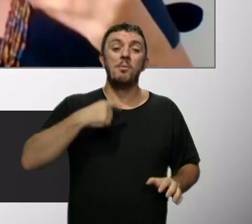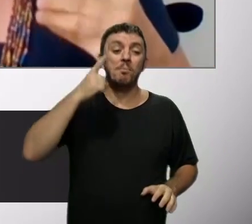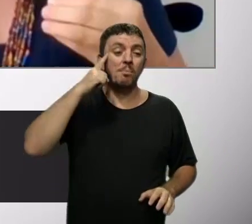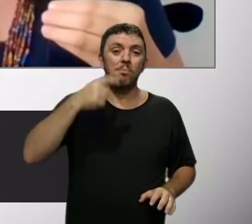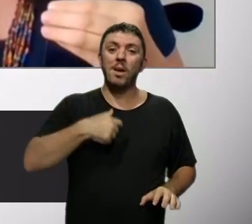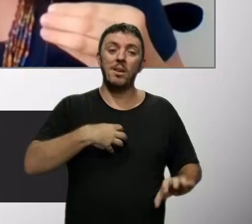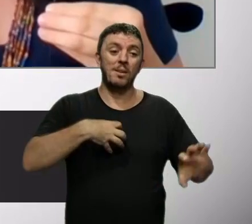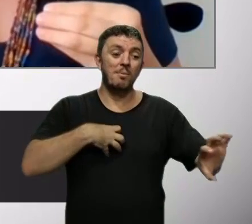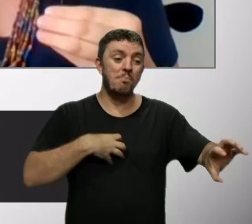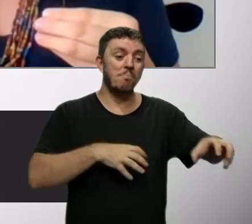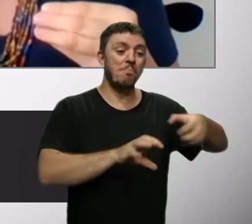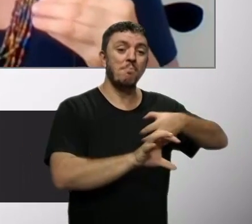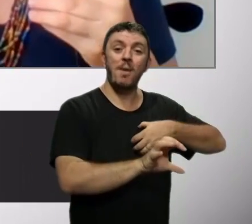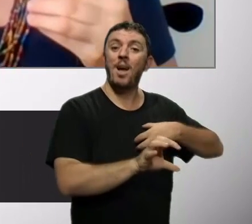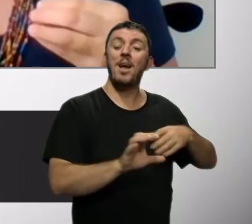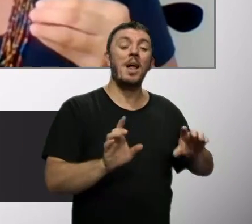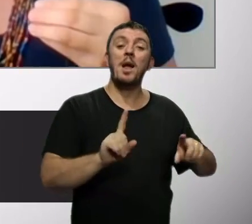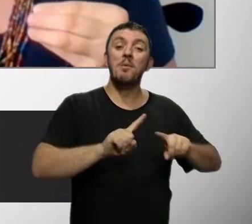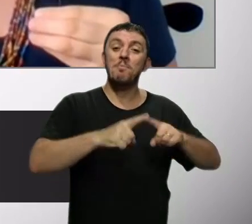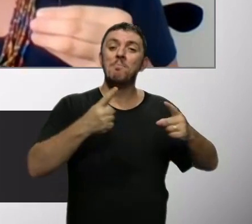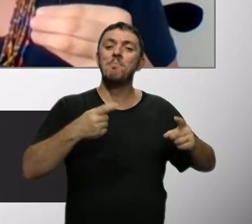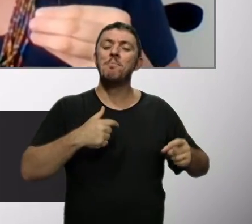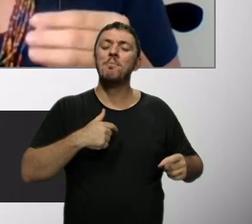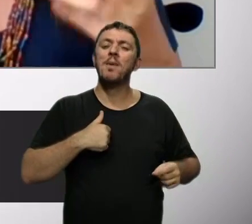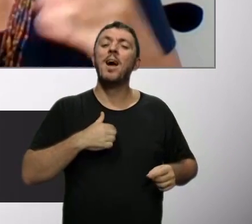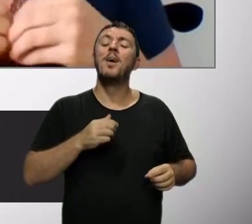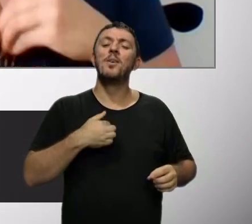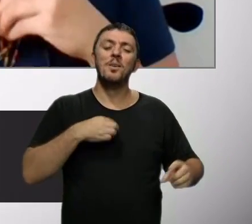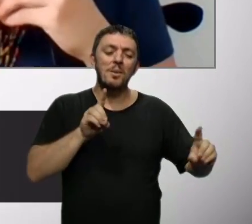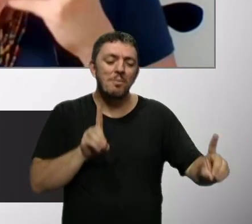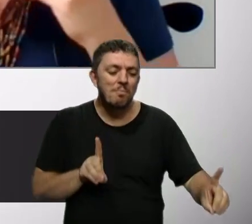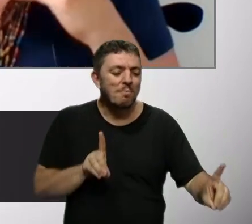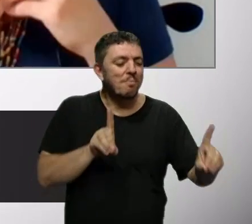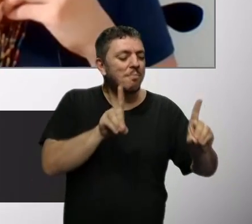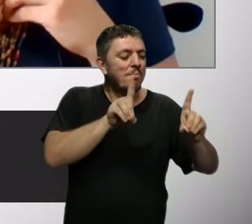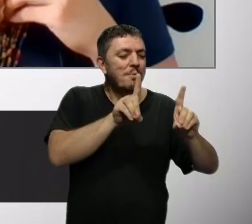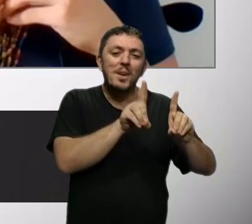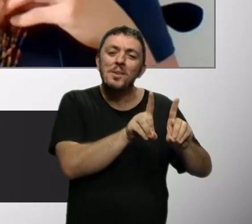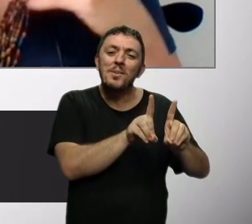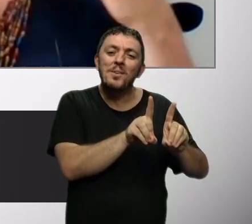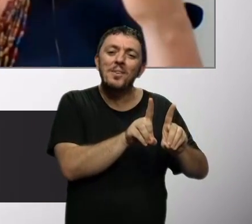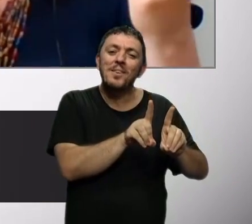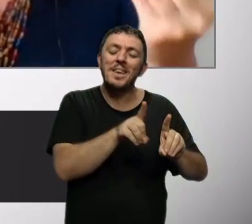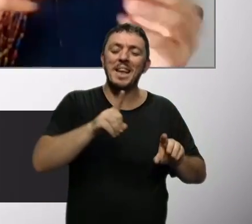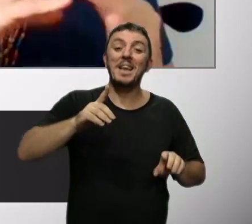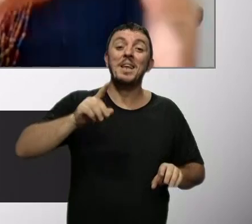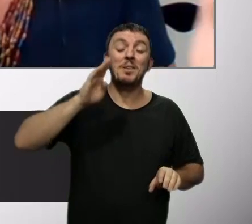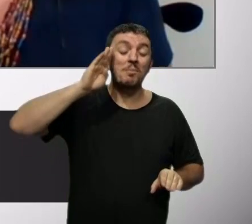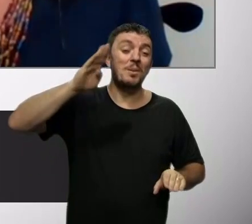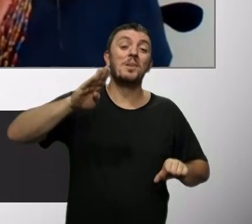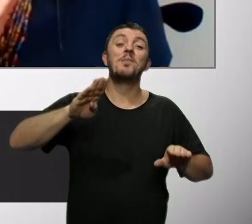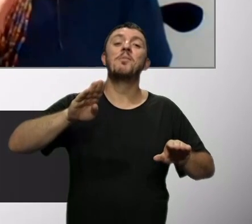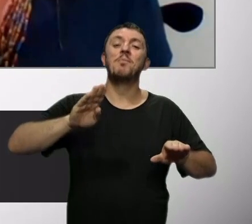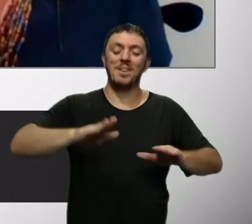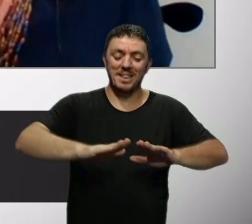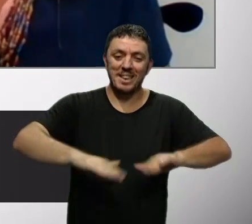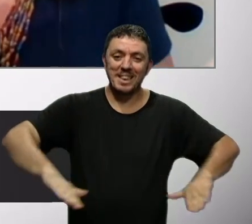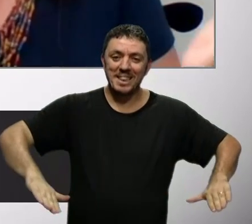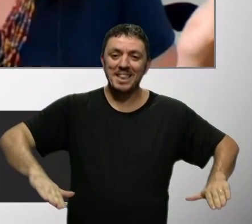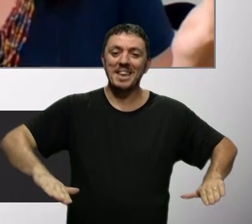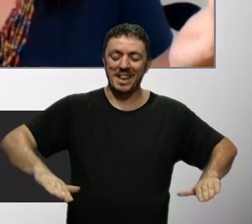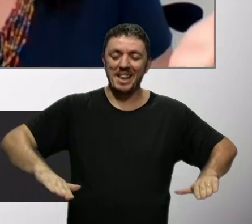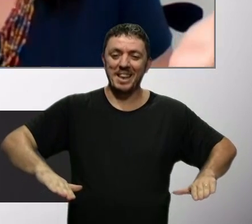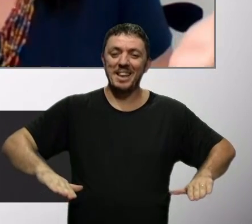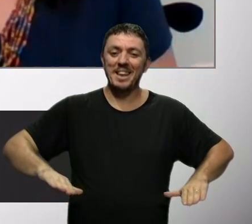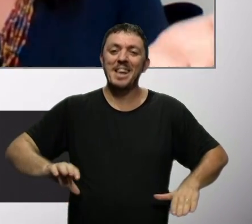crianças, mas vai nos aproximar do olhar principalmente dos pequenos, né? Se a gente for pensar aí nessa primeira